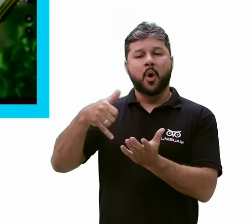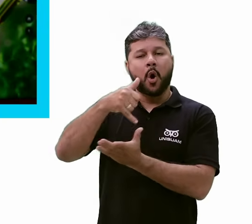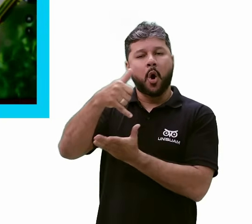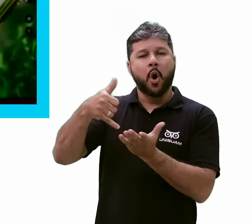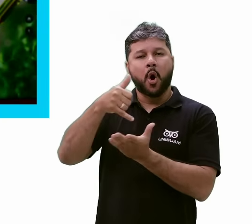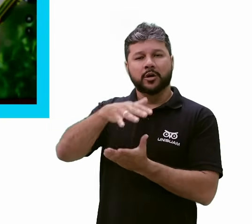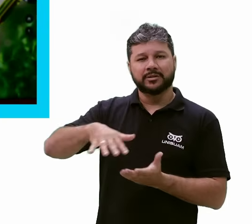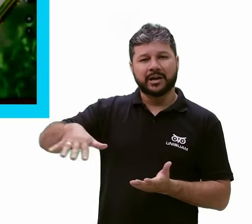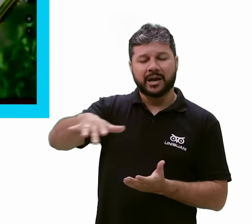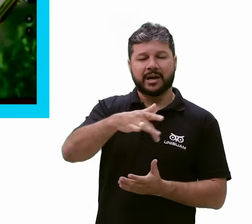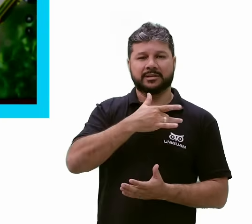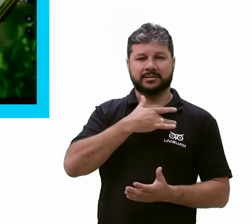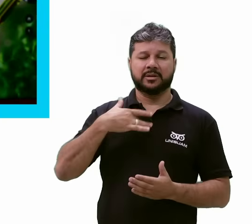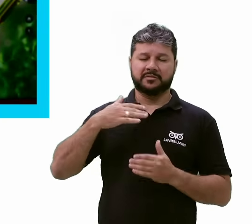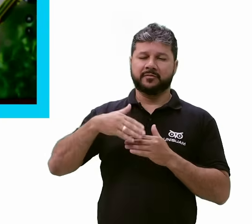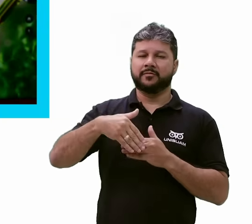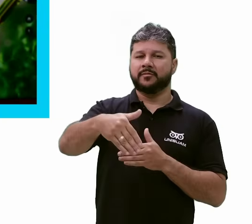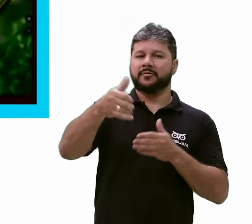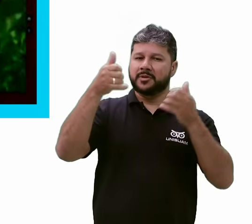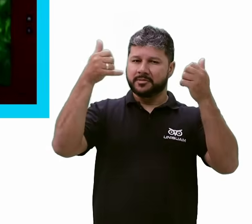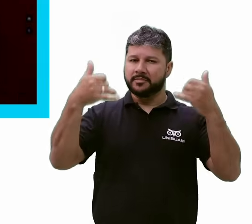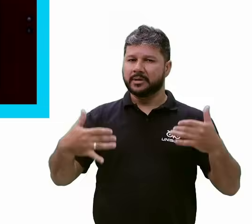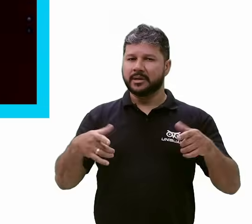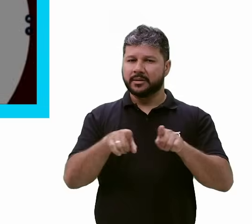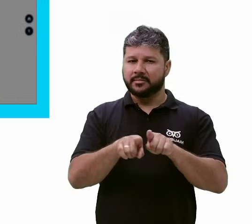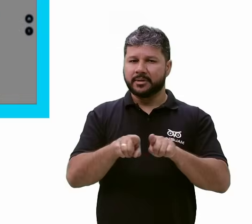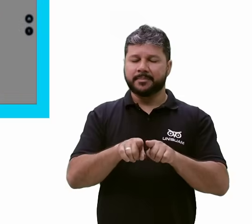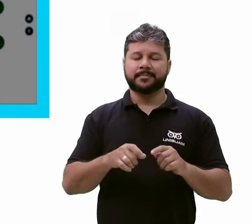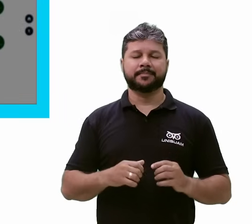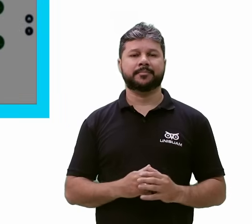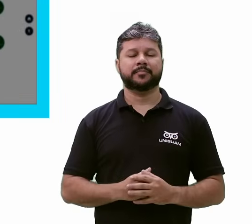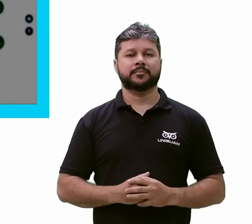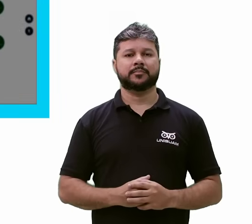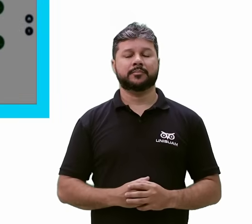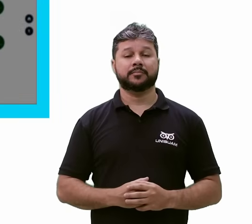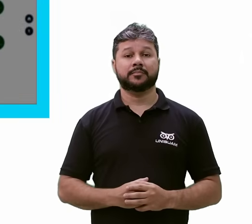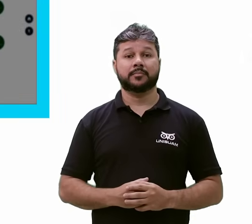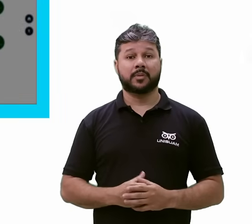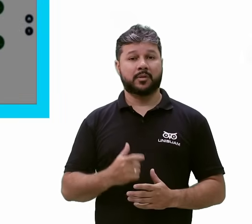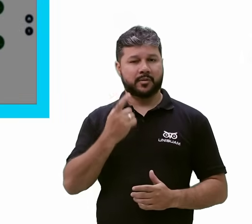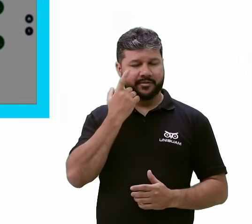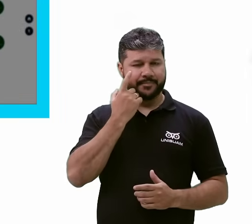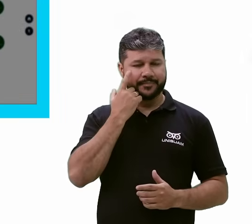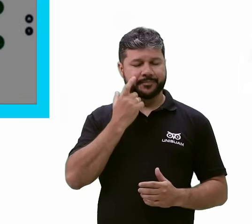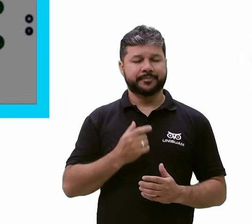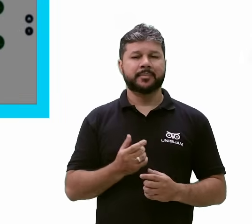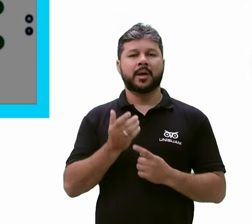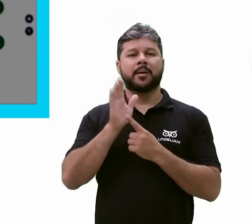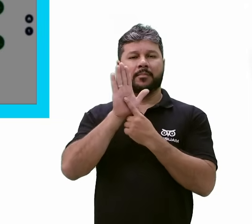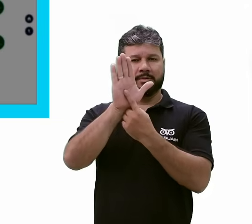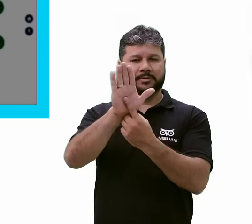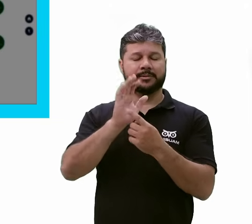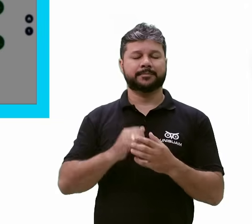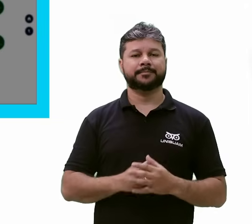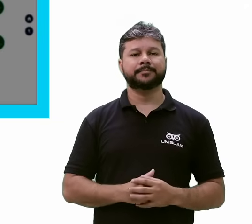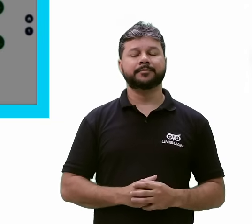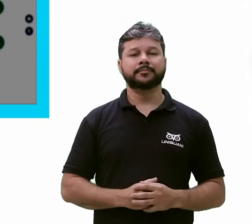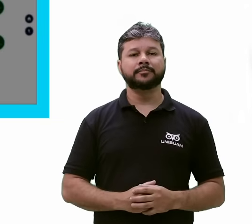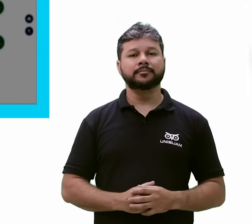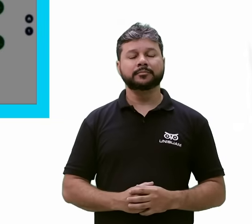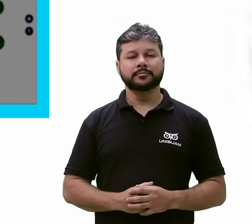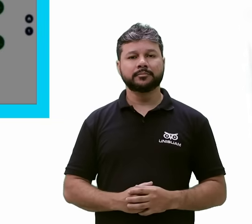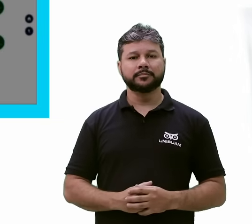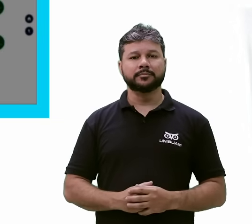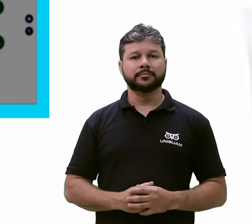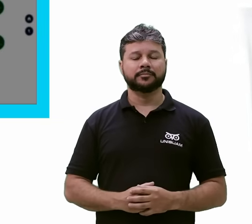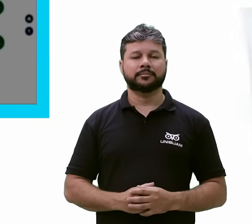óleos medicinais que a gente vê adiante depois, tá? Então aqui só mostrando para vocês, né,